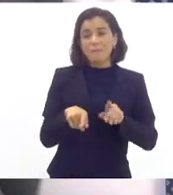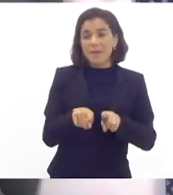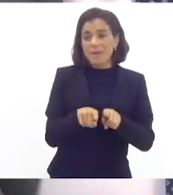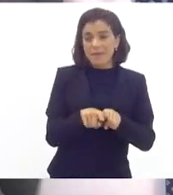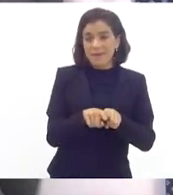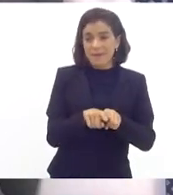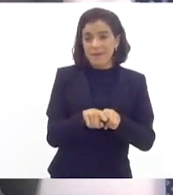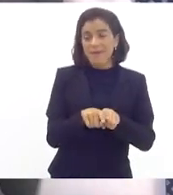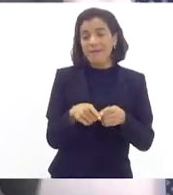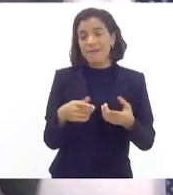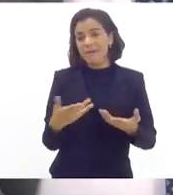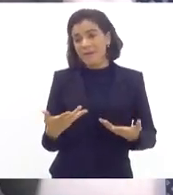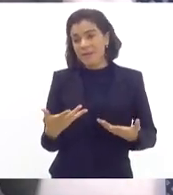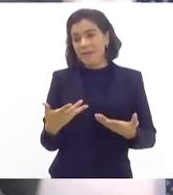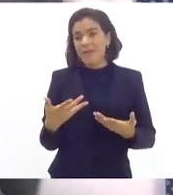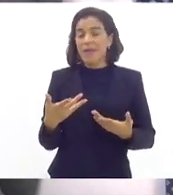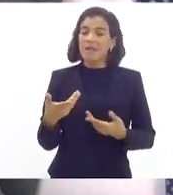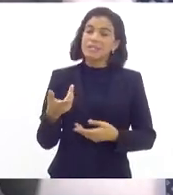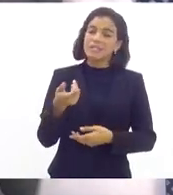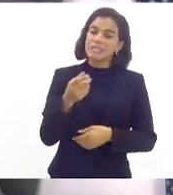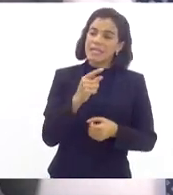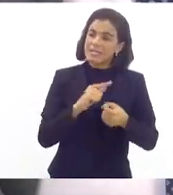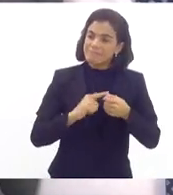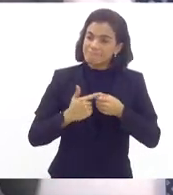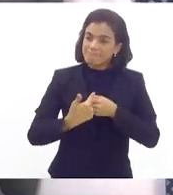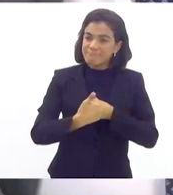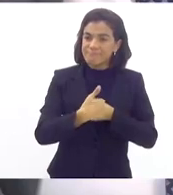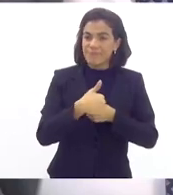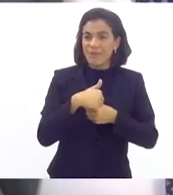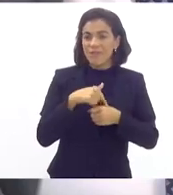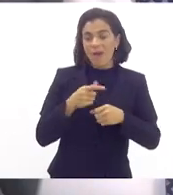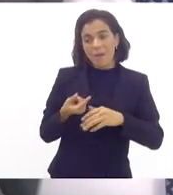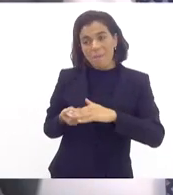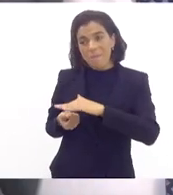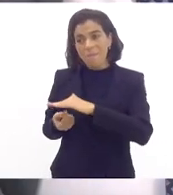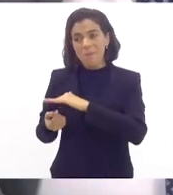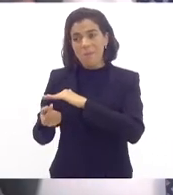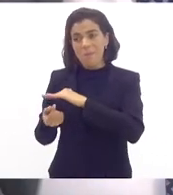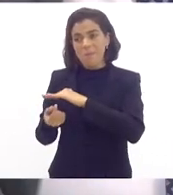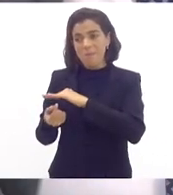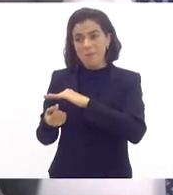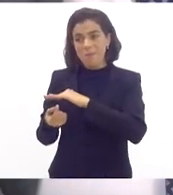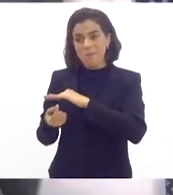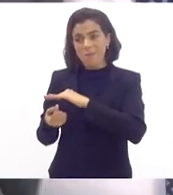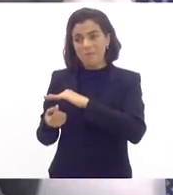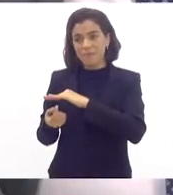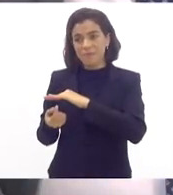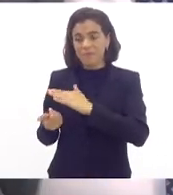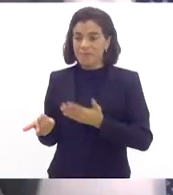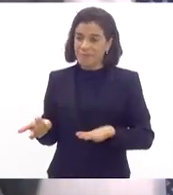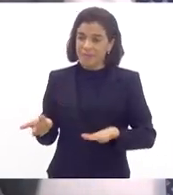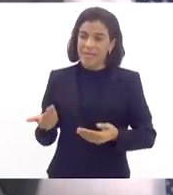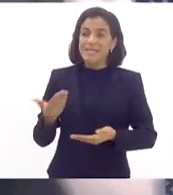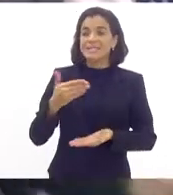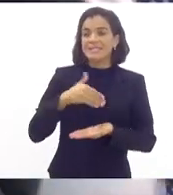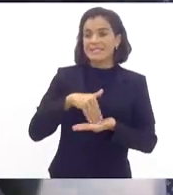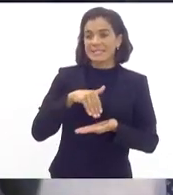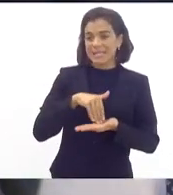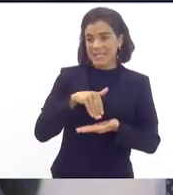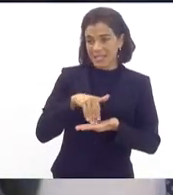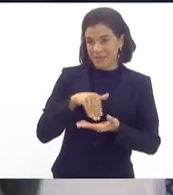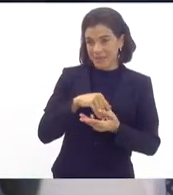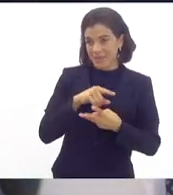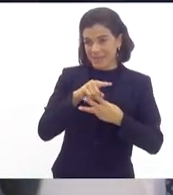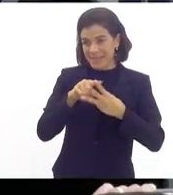e a operação interestadual vai para o fundão? Cadê? Secretário, então, vamos de